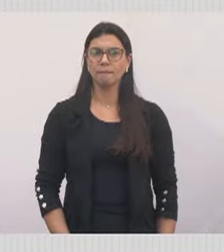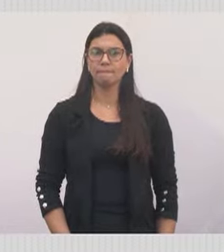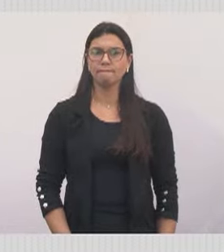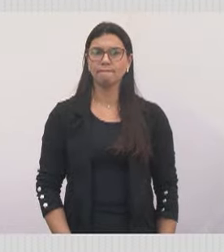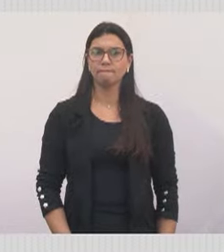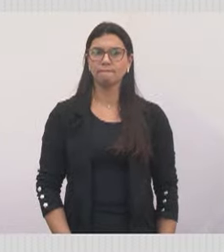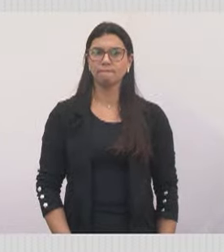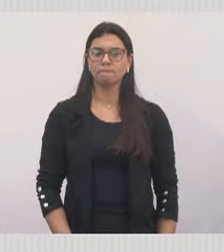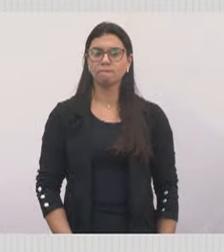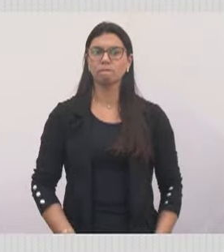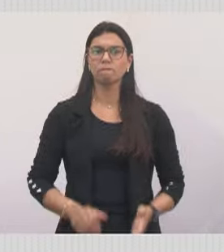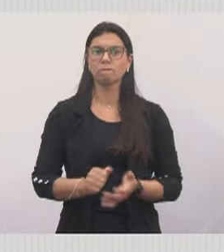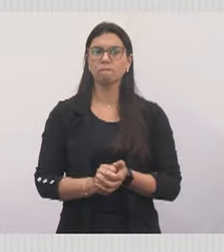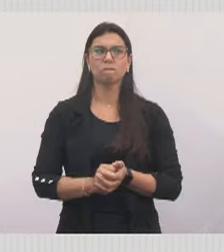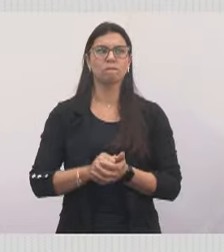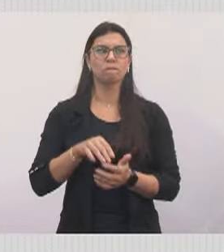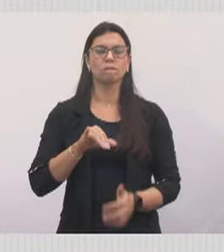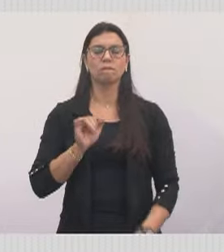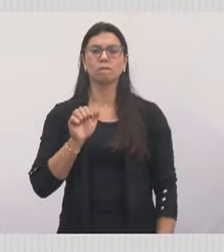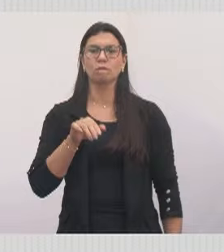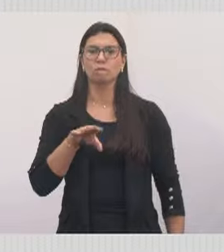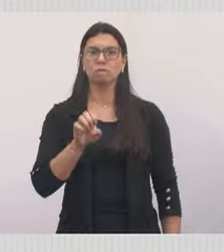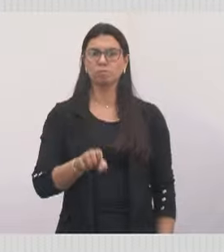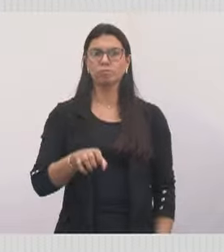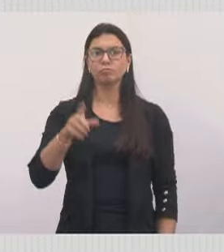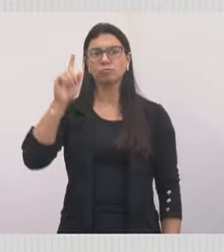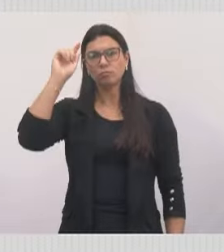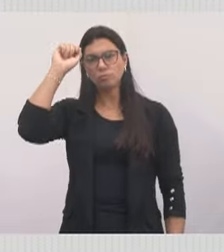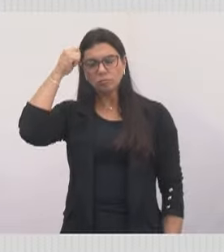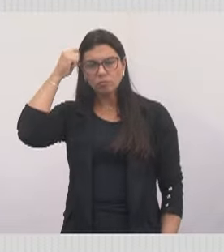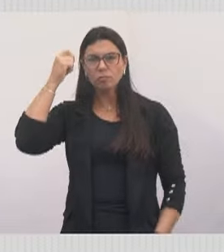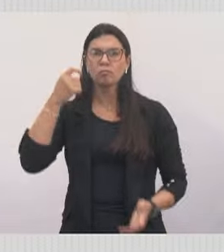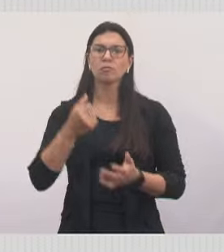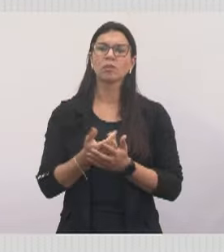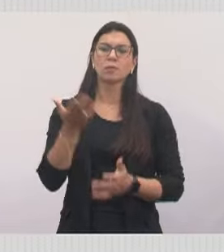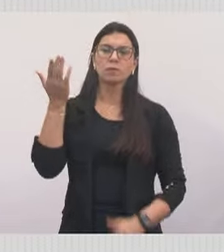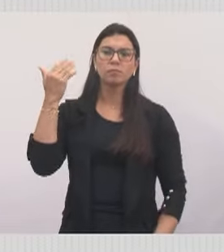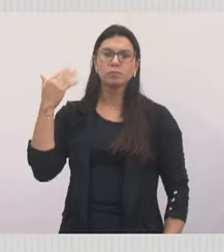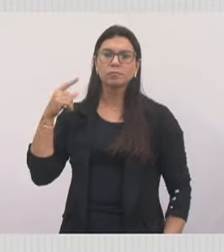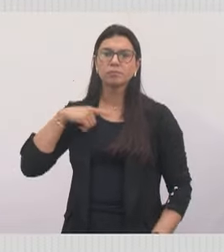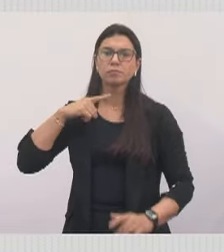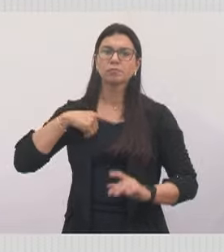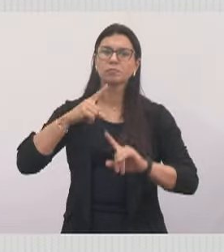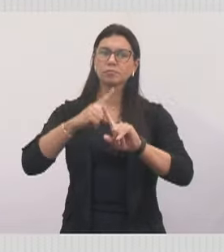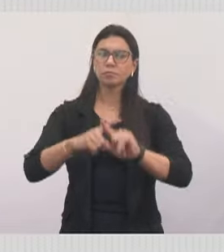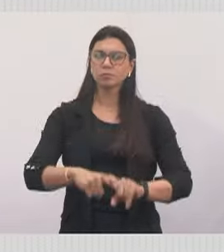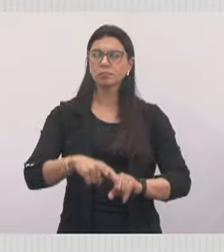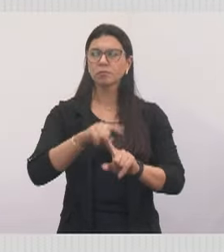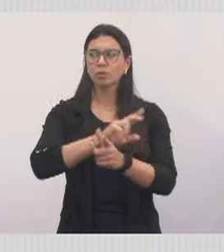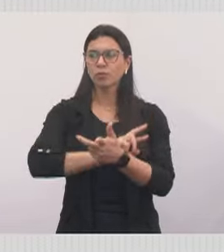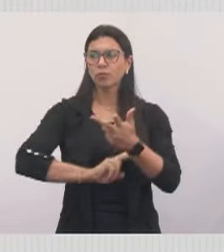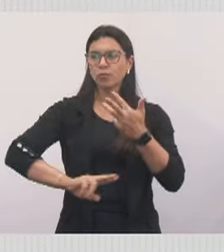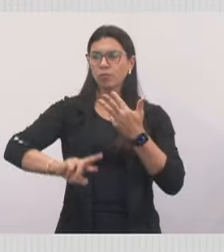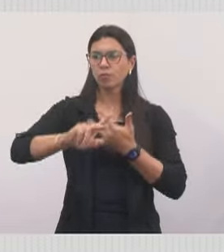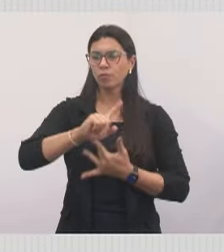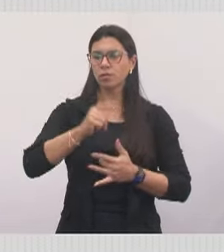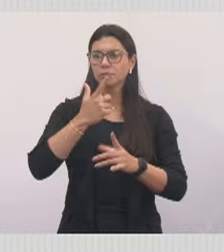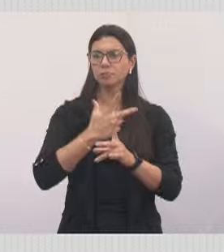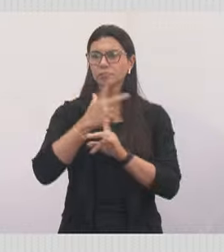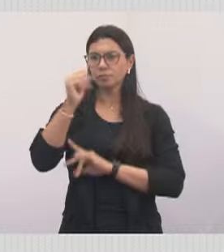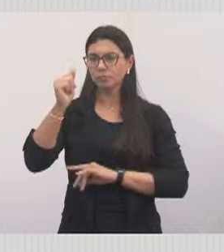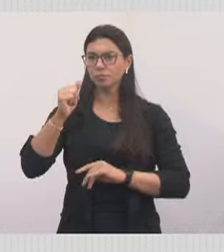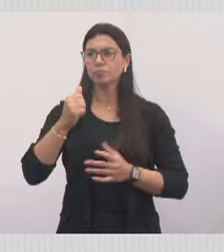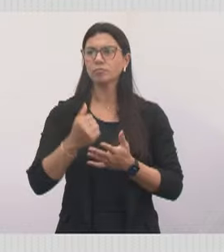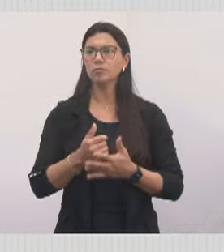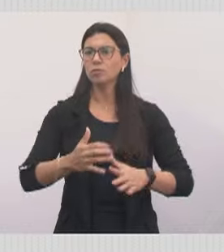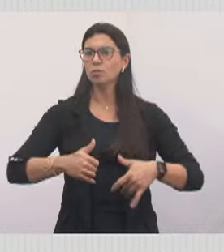O nosso Ponte Preta do passado, que tem suas glórias e vitórias representadas nos troféus conquistados, orgulho de todos nós